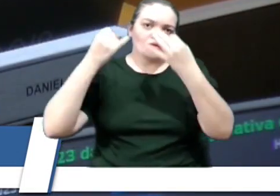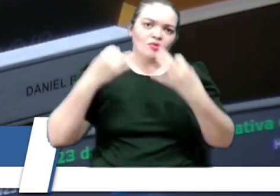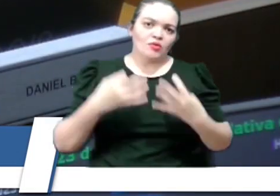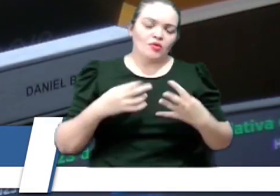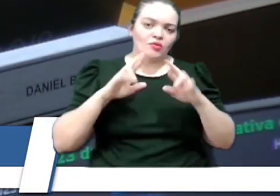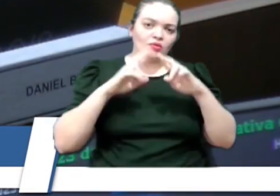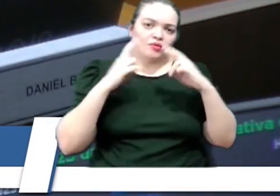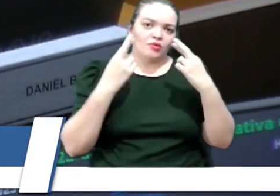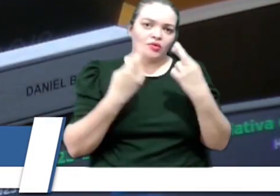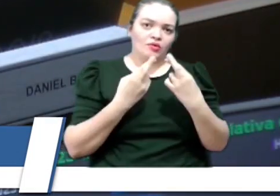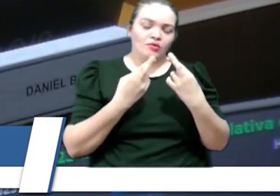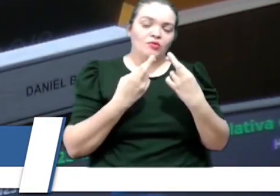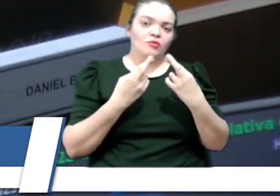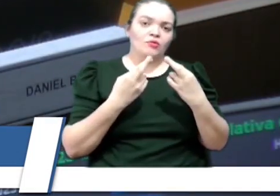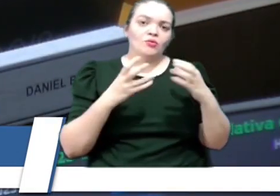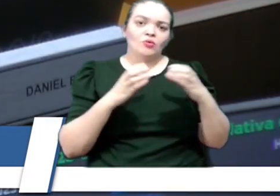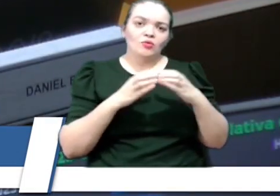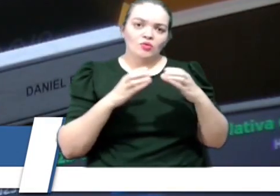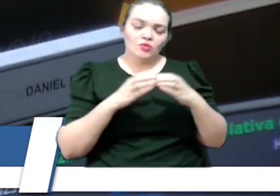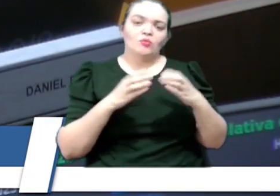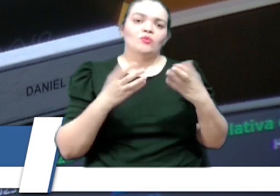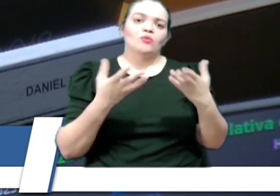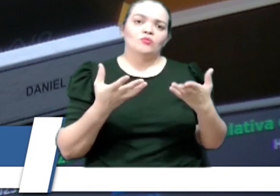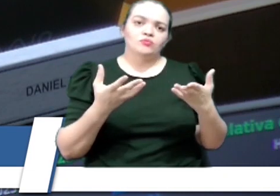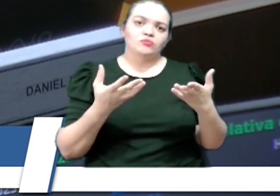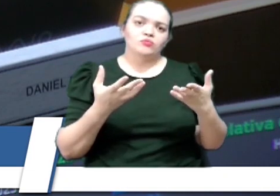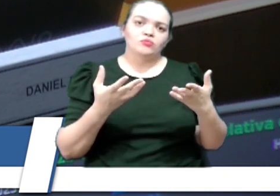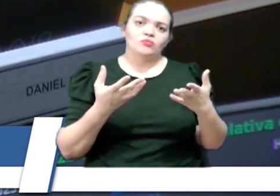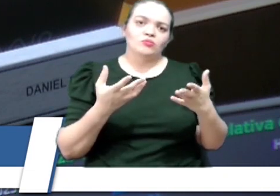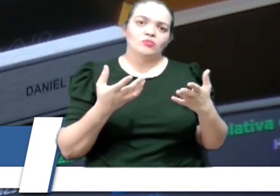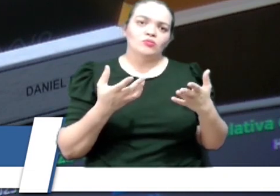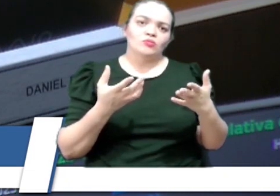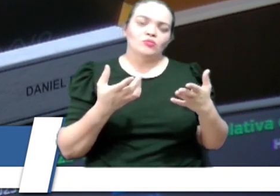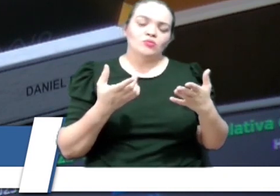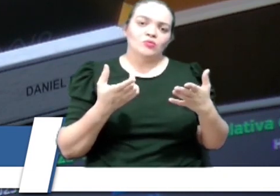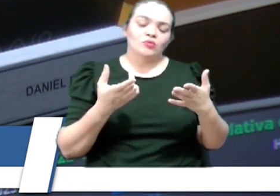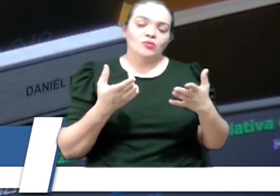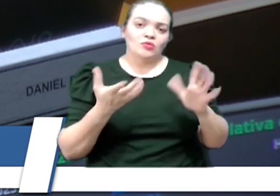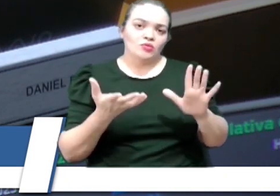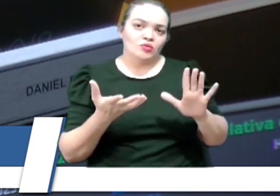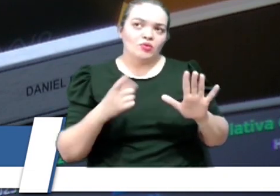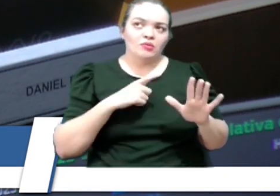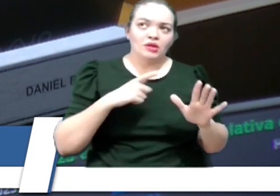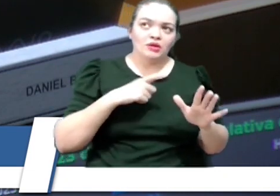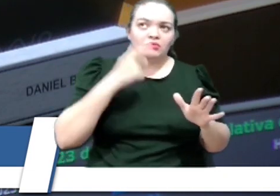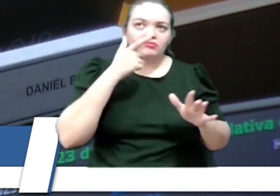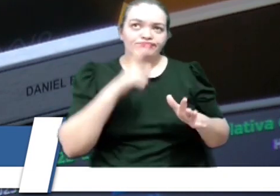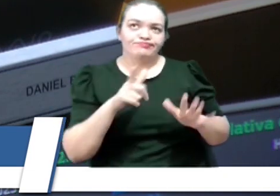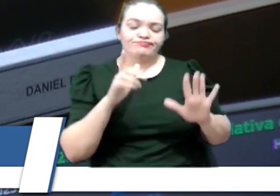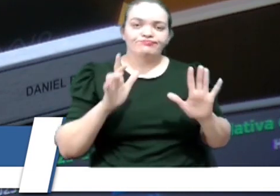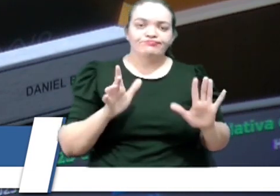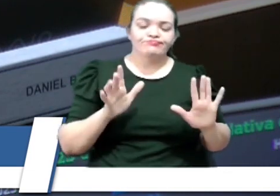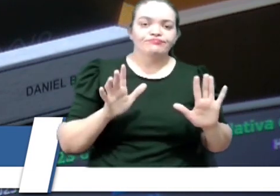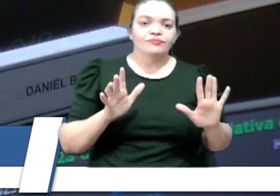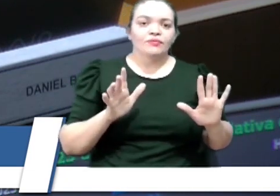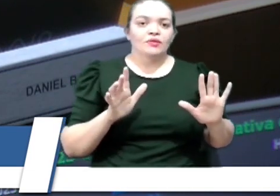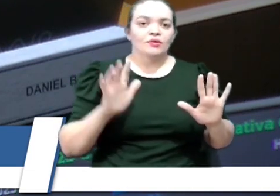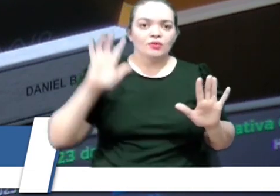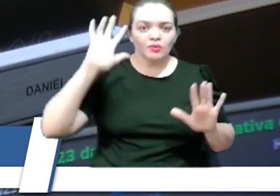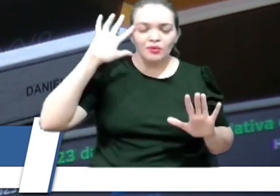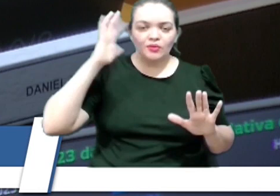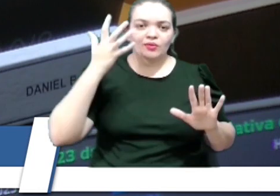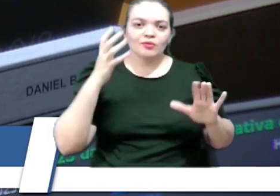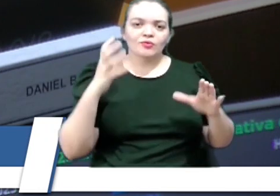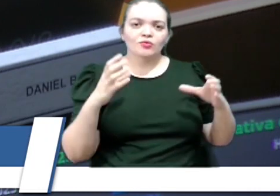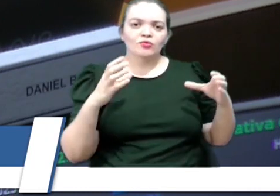das comissões que isso nada mais é para que uma tramitação não corra conjuntamente